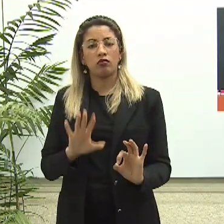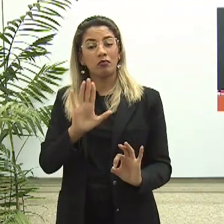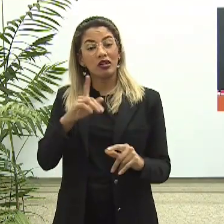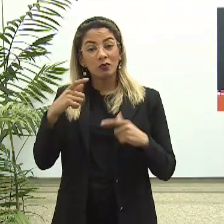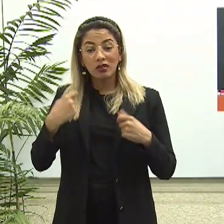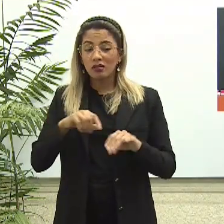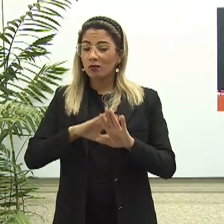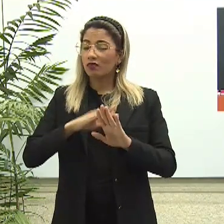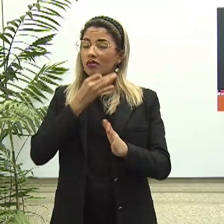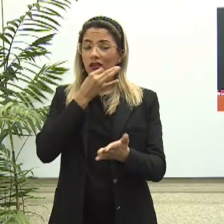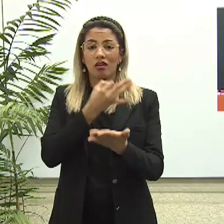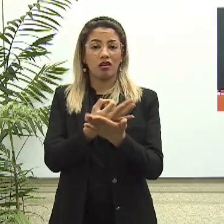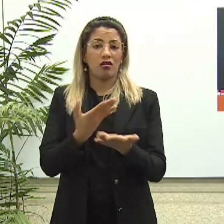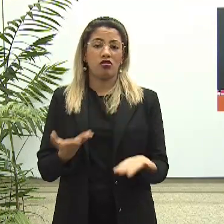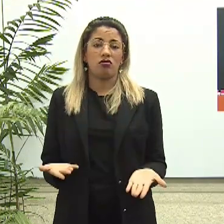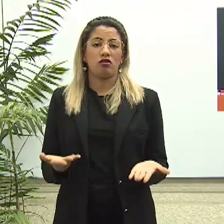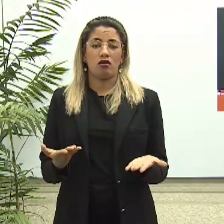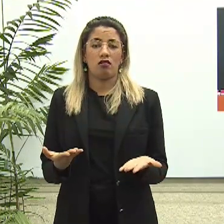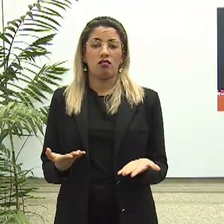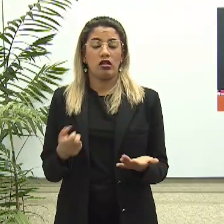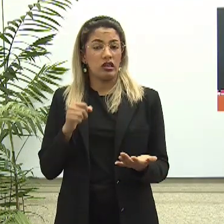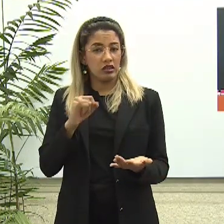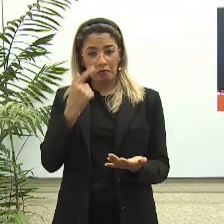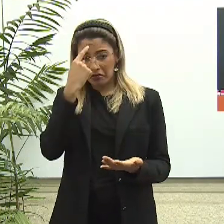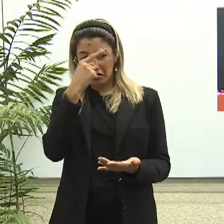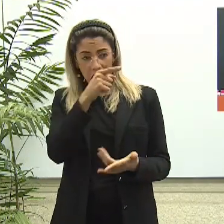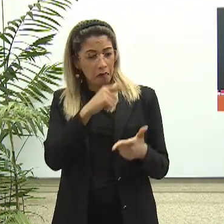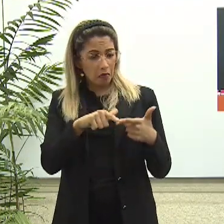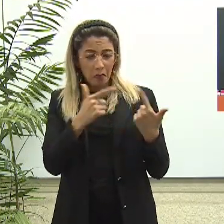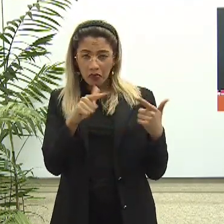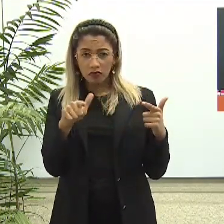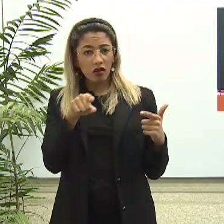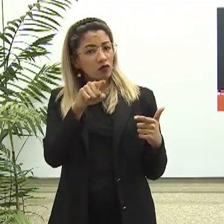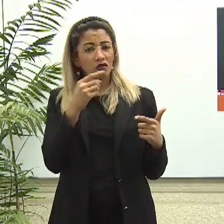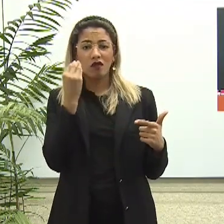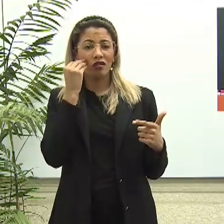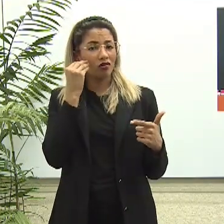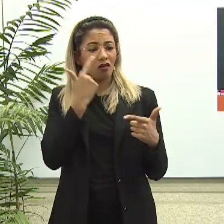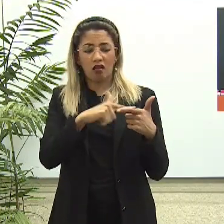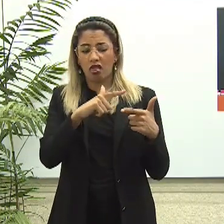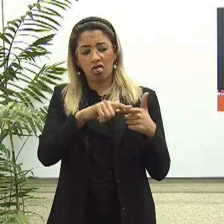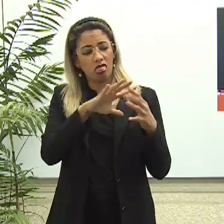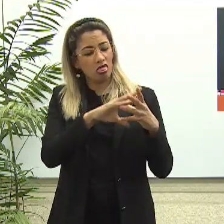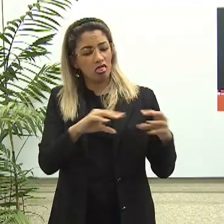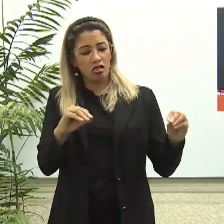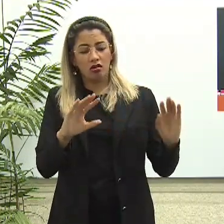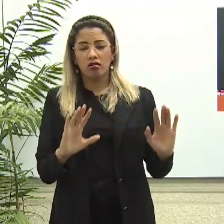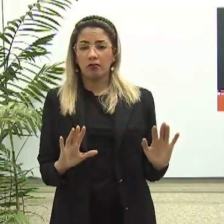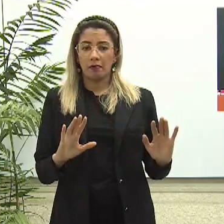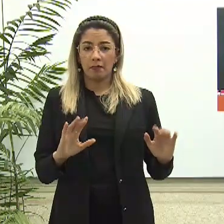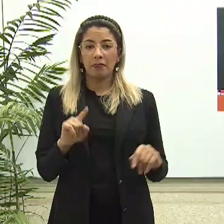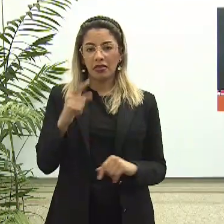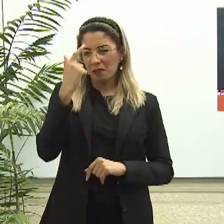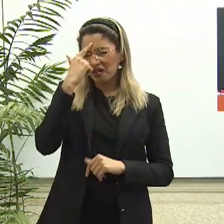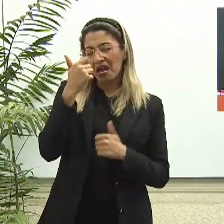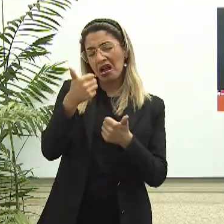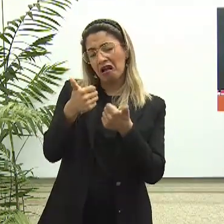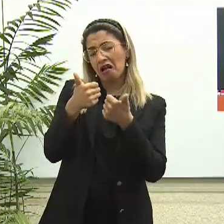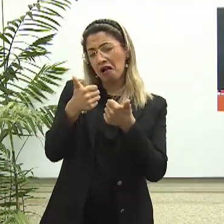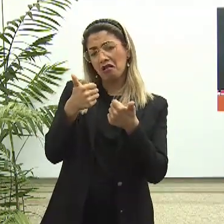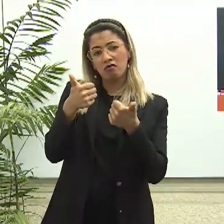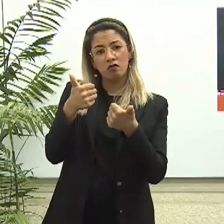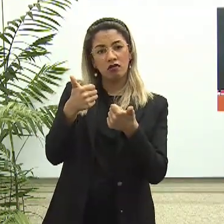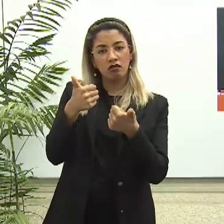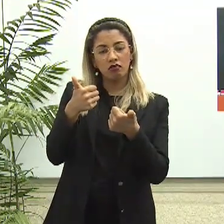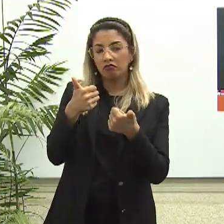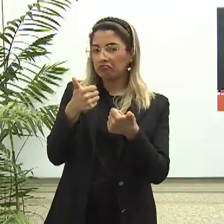crítica se você não acha que tem um problema você não vai correr atrás da solução se você acha que tá tudo bem não